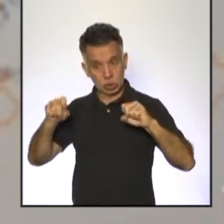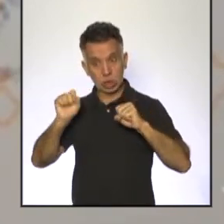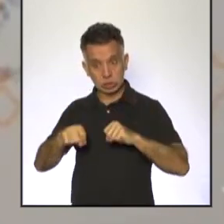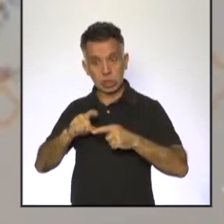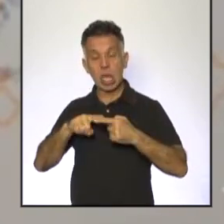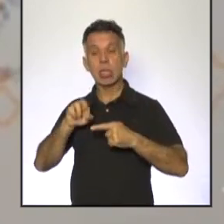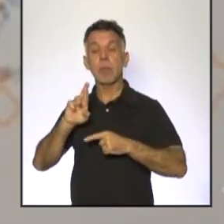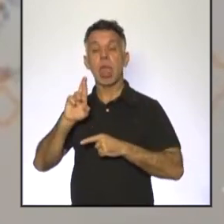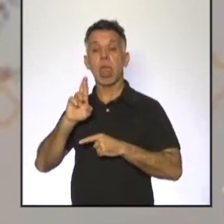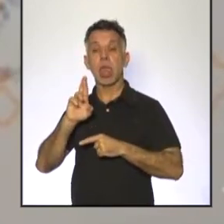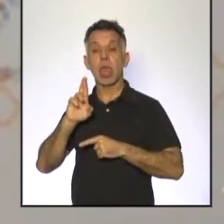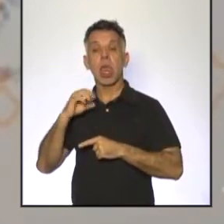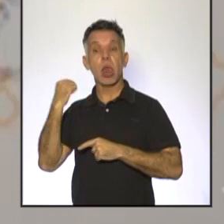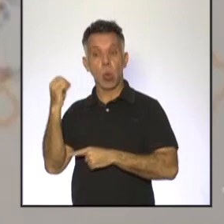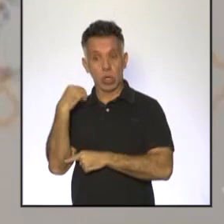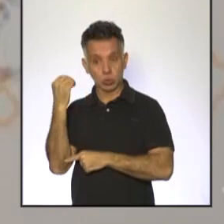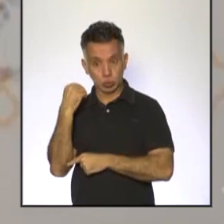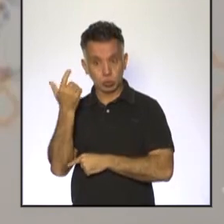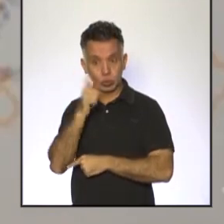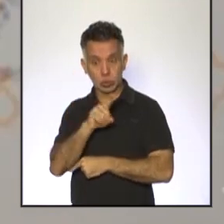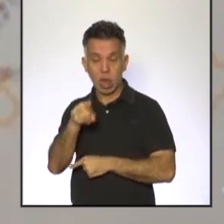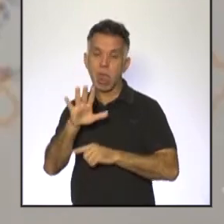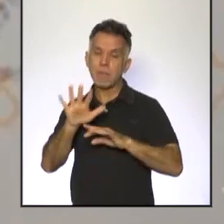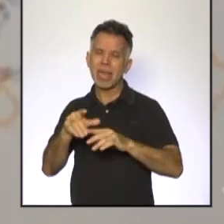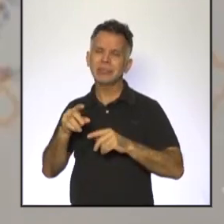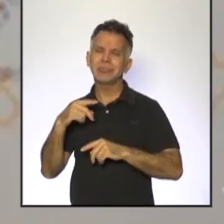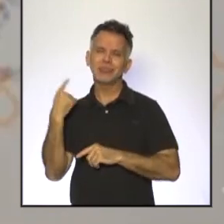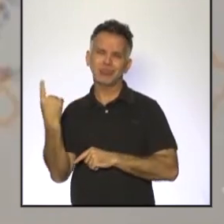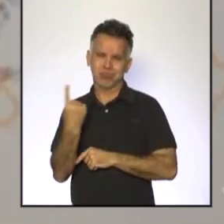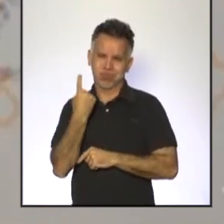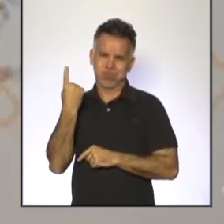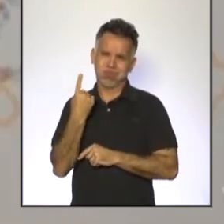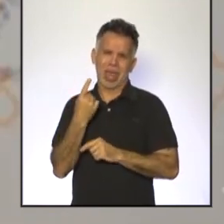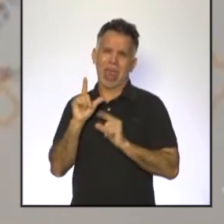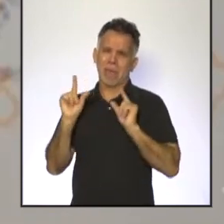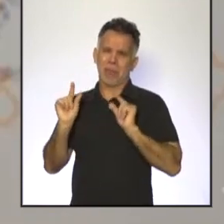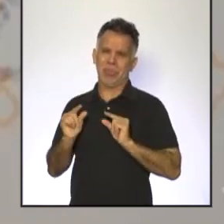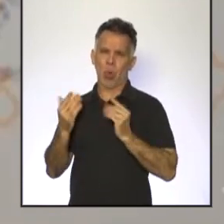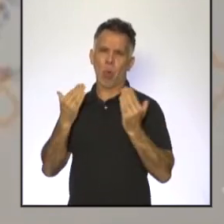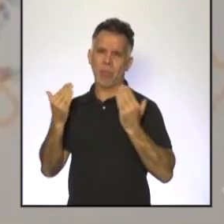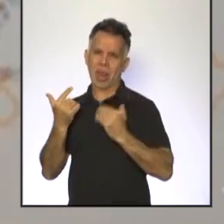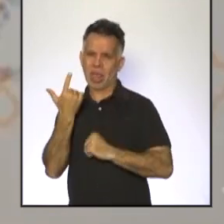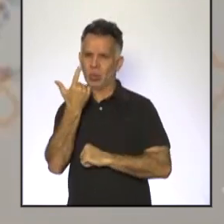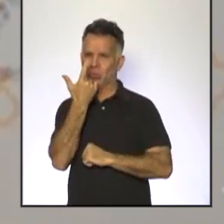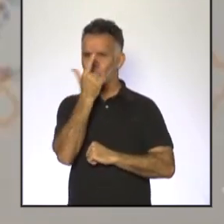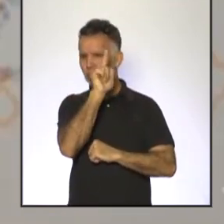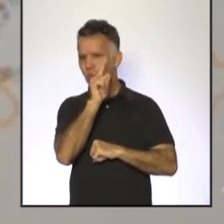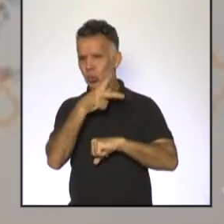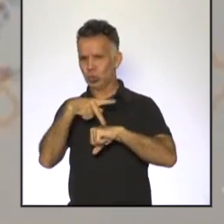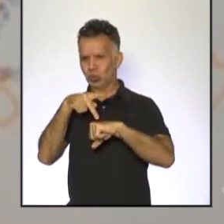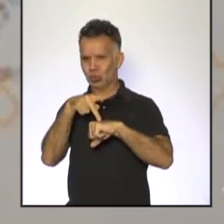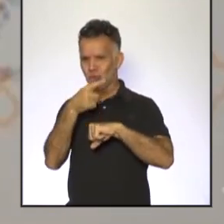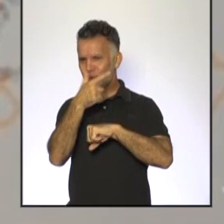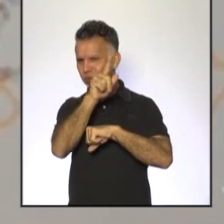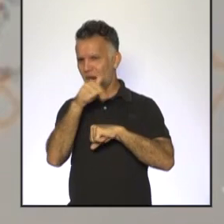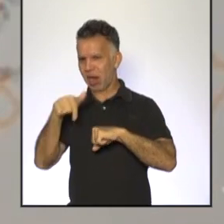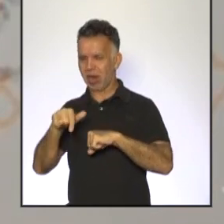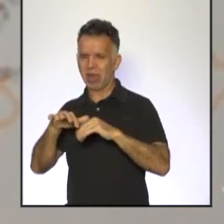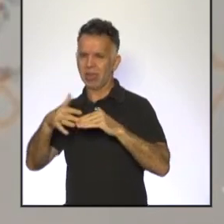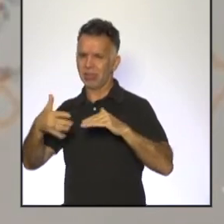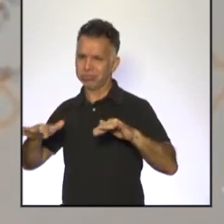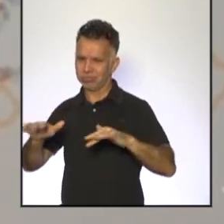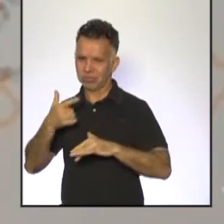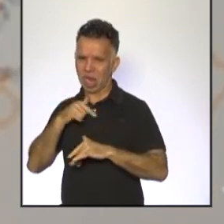é que a frequência é muito menor quando comparada ao Mar do Caribe, Golfo do México e Oceano Atlântico